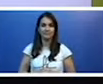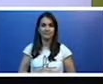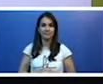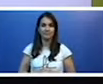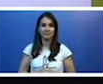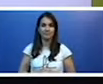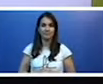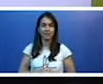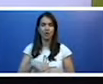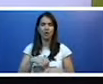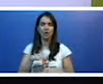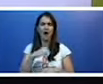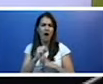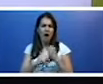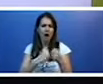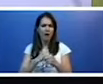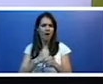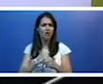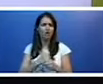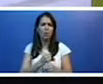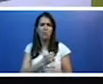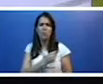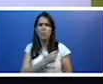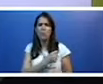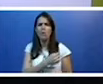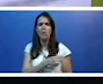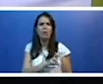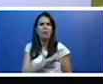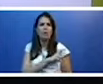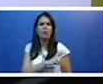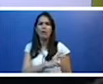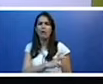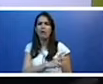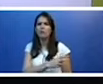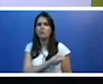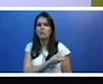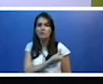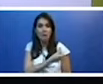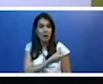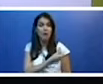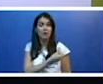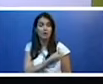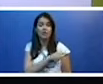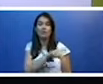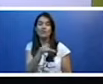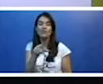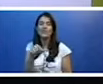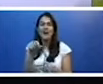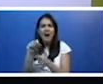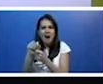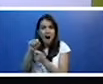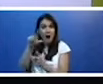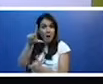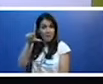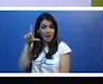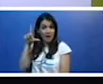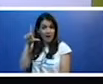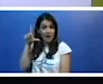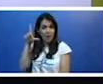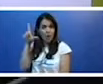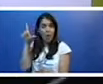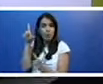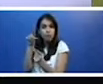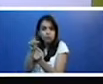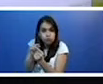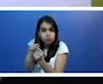Nos anos anteriores, com certeza vocês já aprenderam a ampliar ou reduzir uma